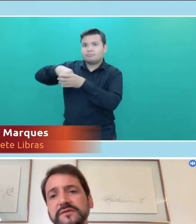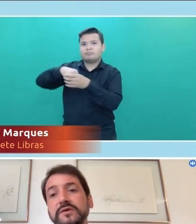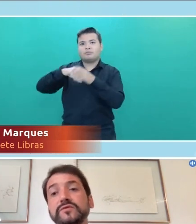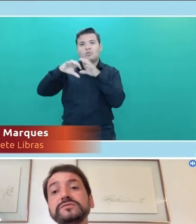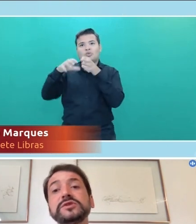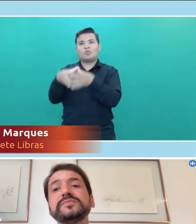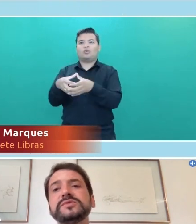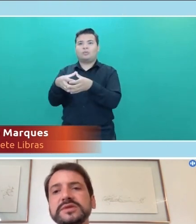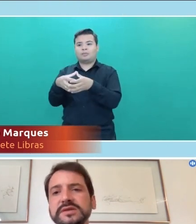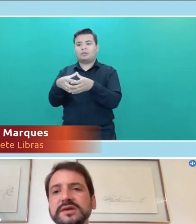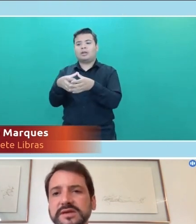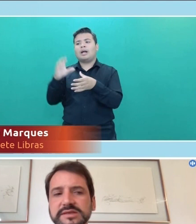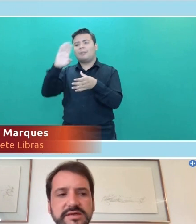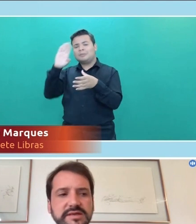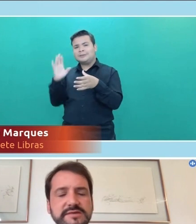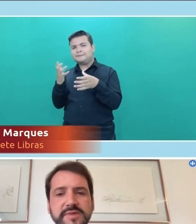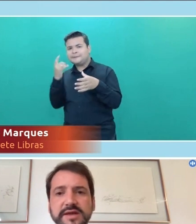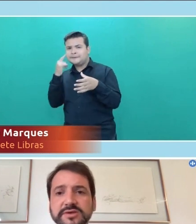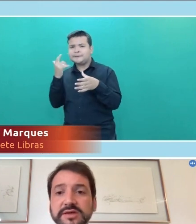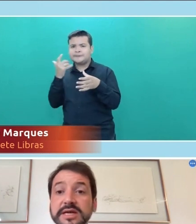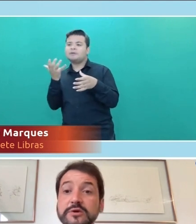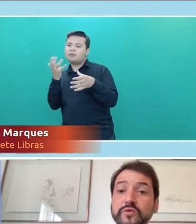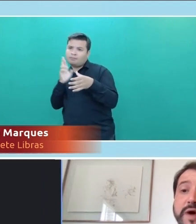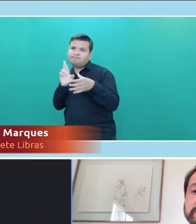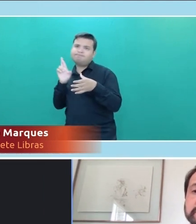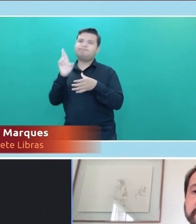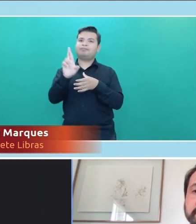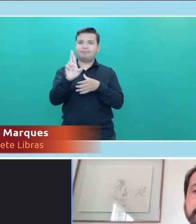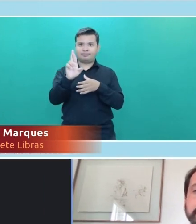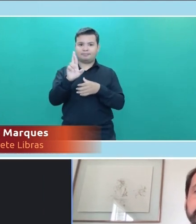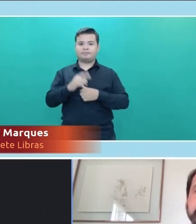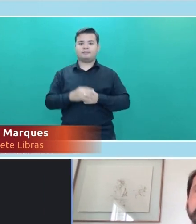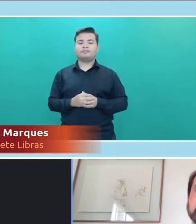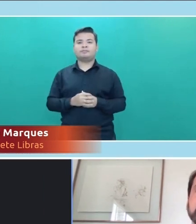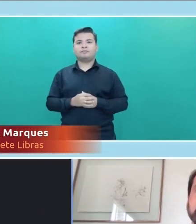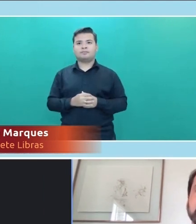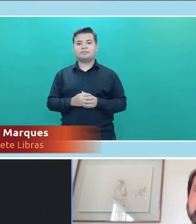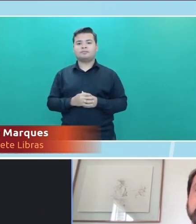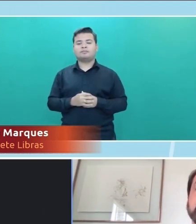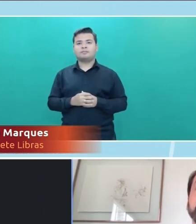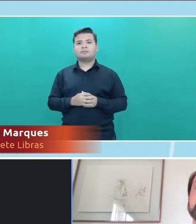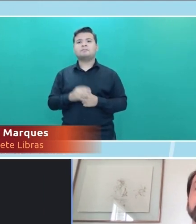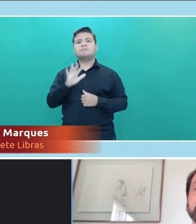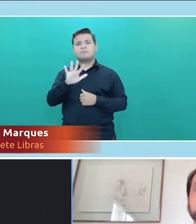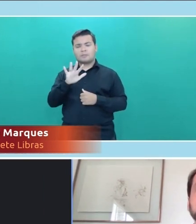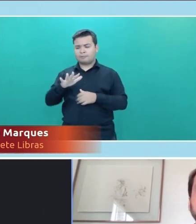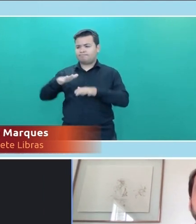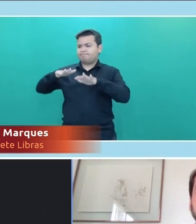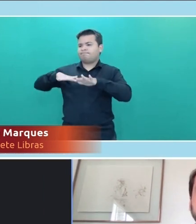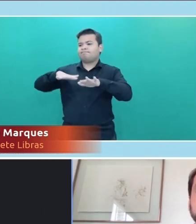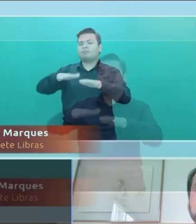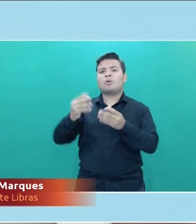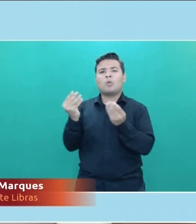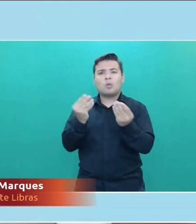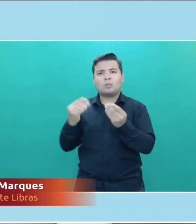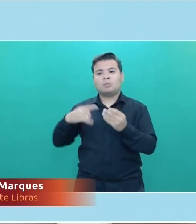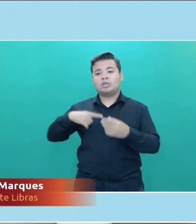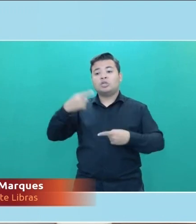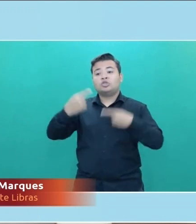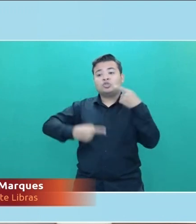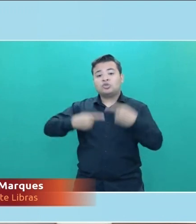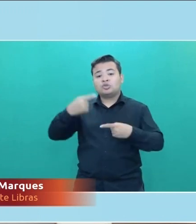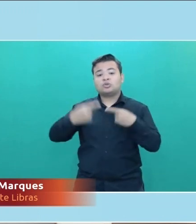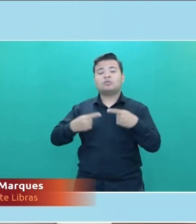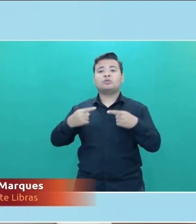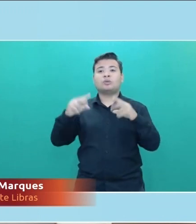Andréa falou, algum tipo de liderança na temática. O auge desse movimento foi as discussões sobre os subsídios